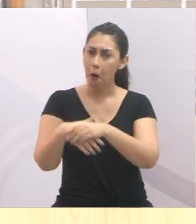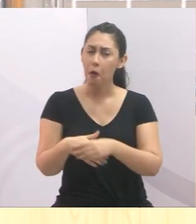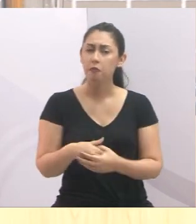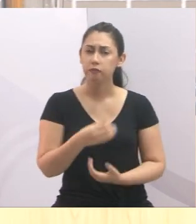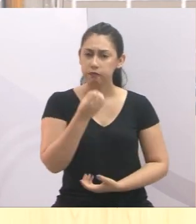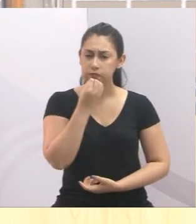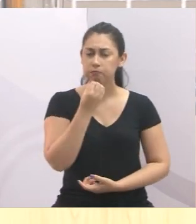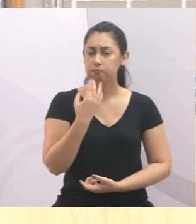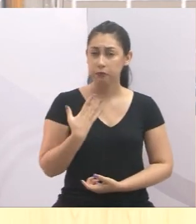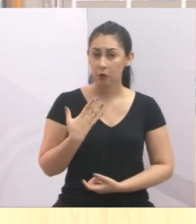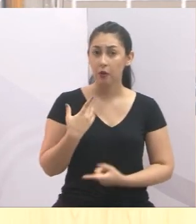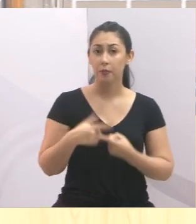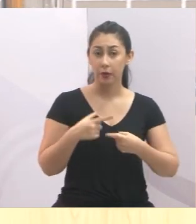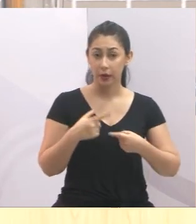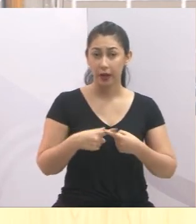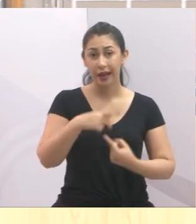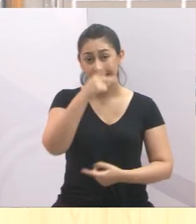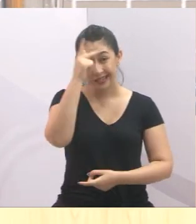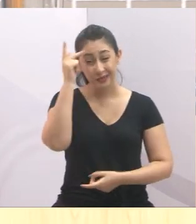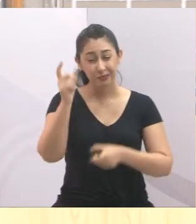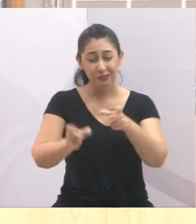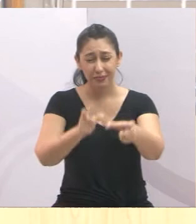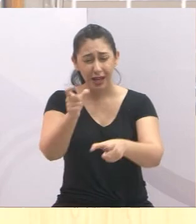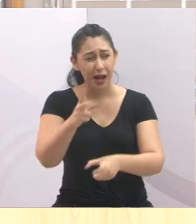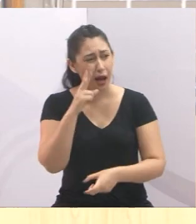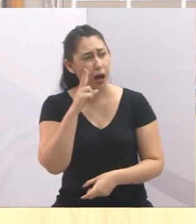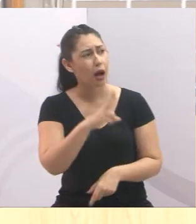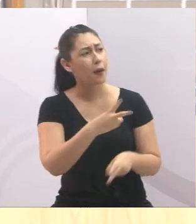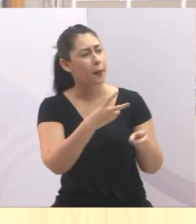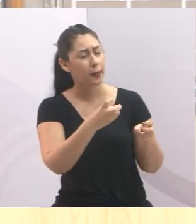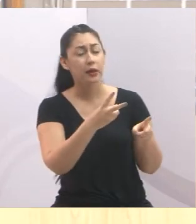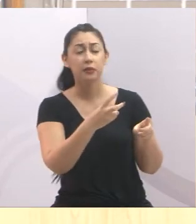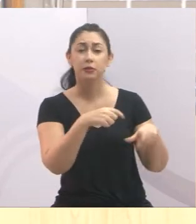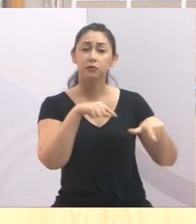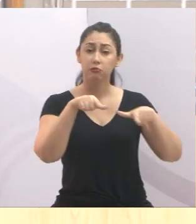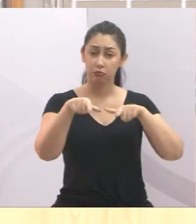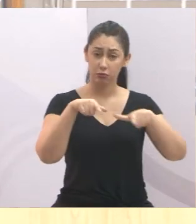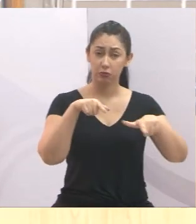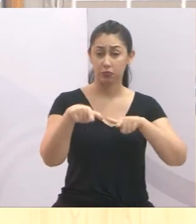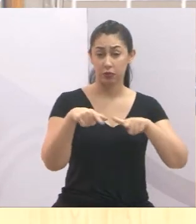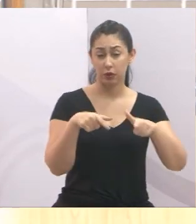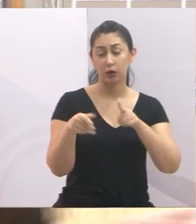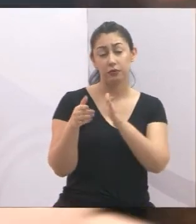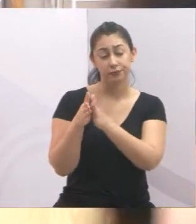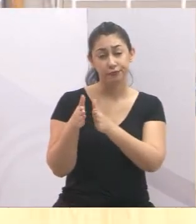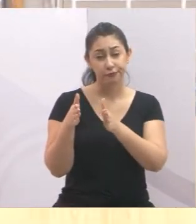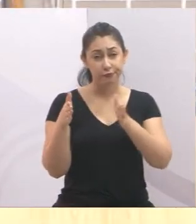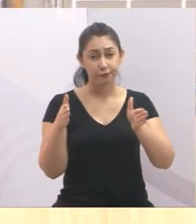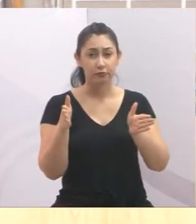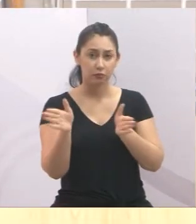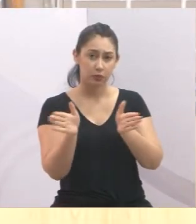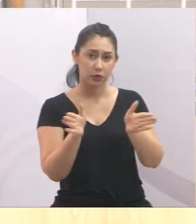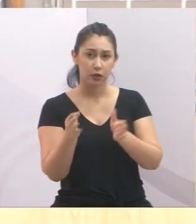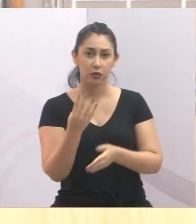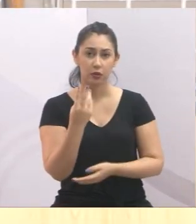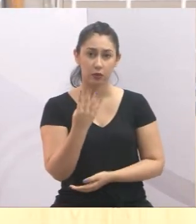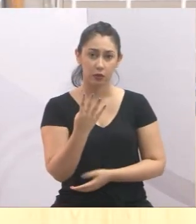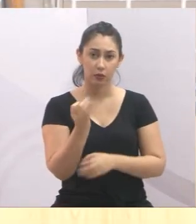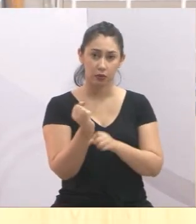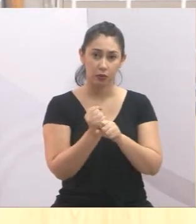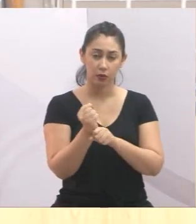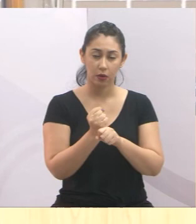fruto certamente do reconhecimento da população pelo trabalho realizado nesses últimos 4 anos